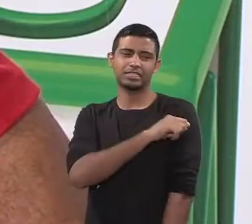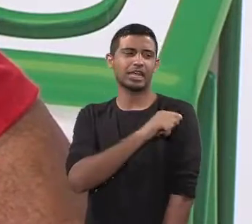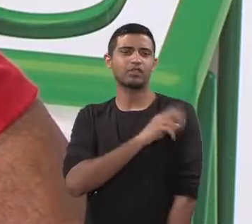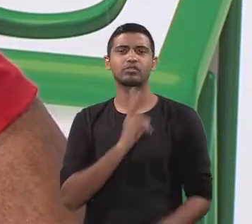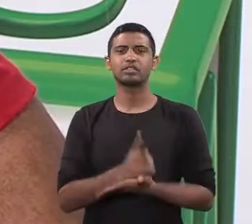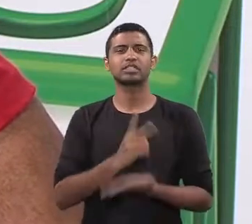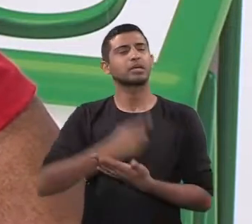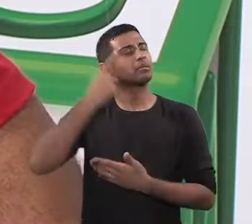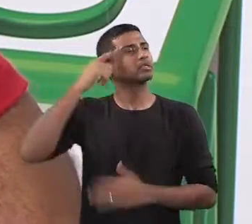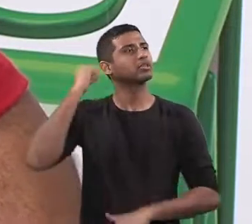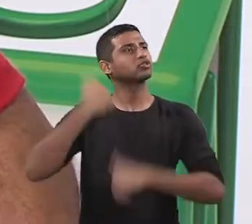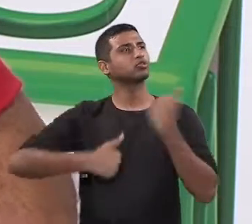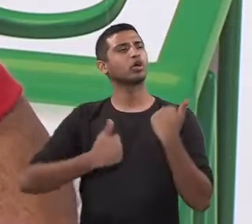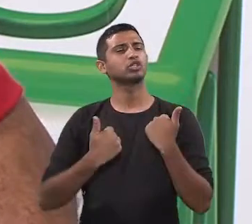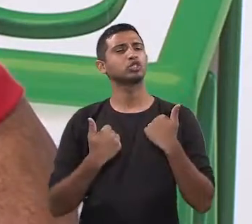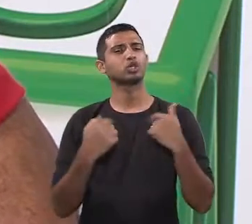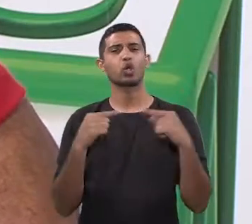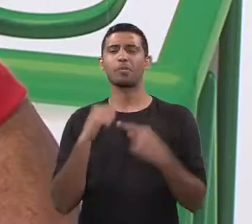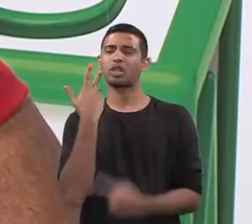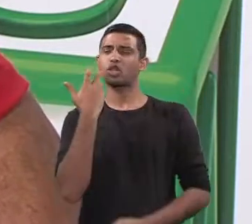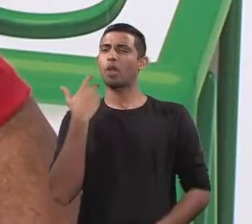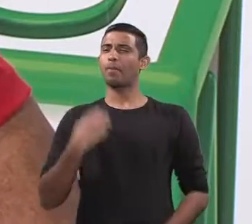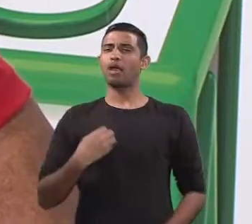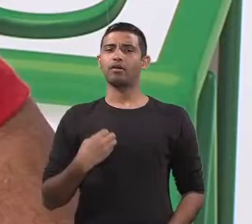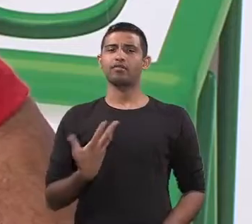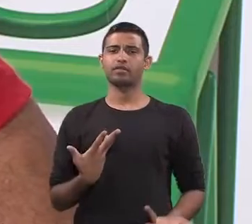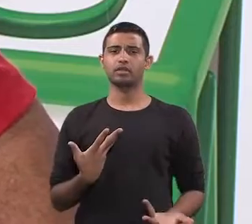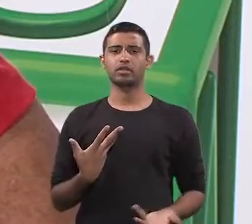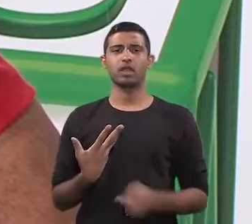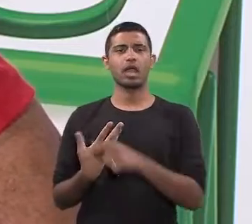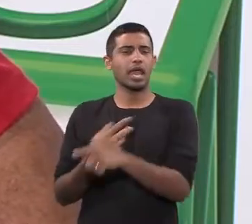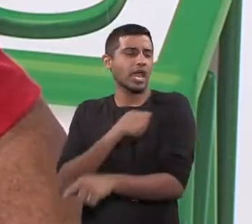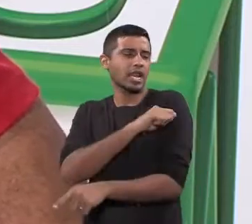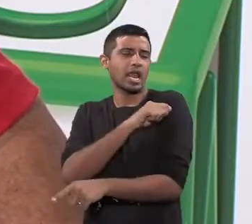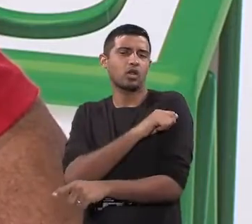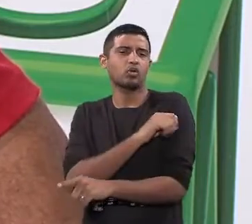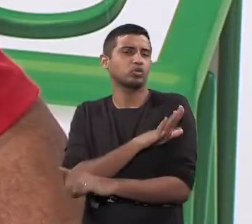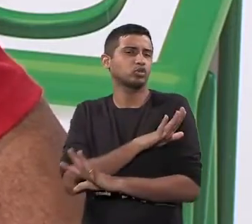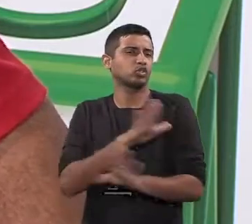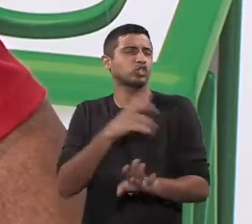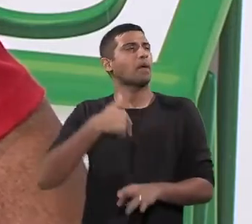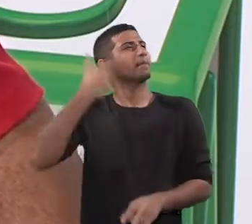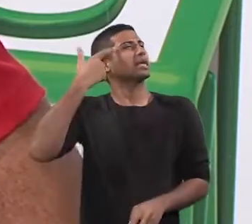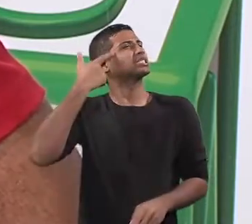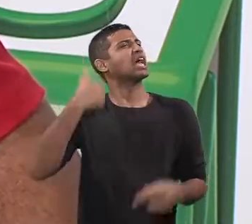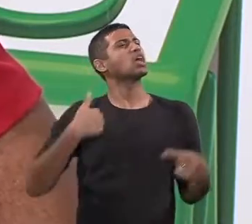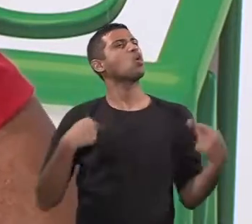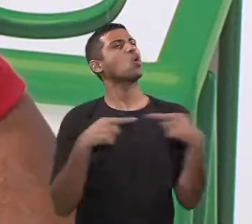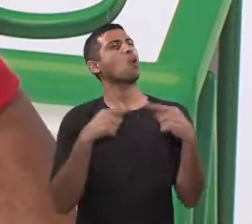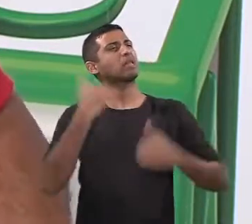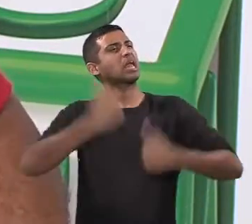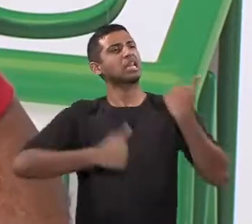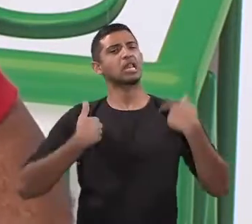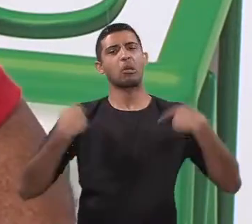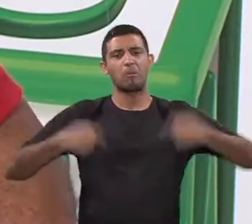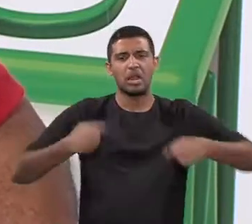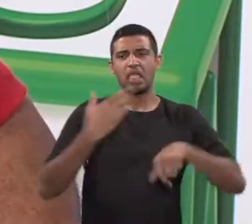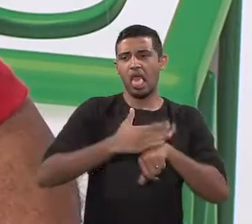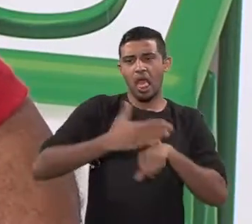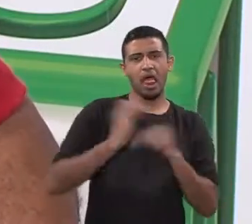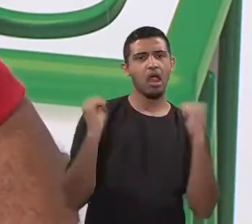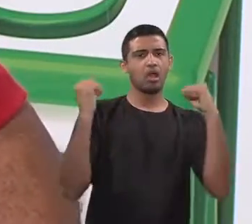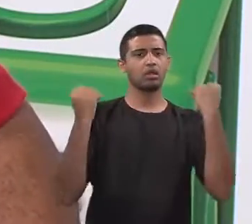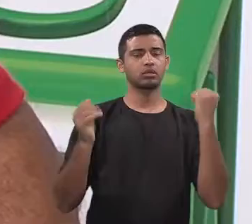esportiva como algo natural na vida dele. Ele não vai apenas fazer por ser um atleta. Ele pode até vir a ser